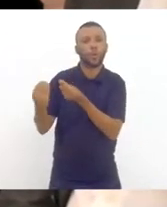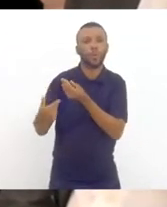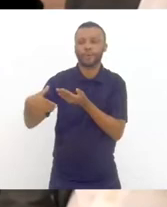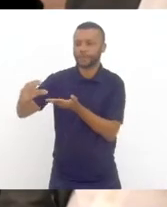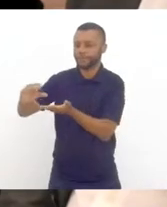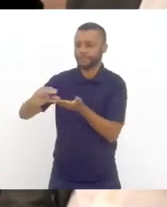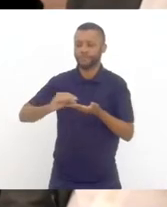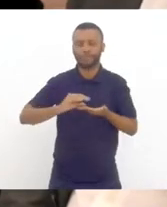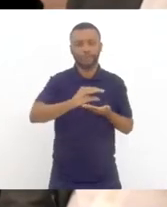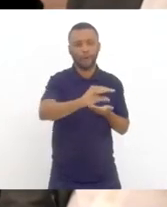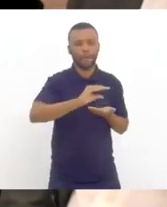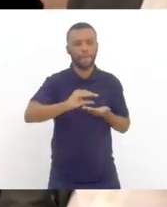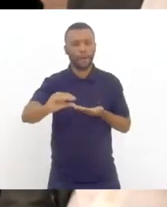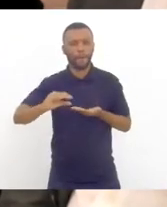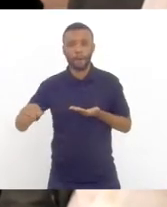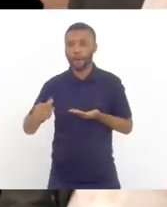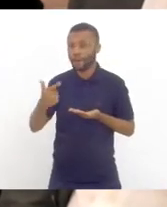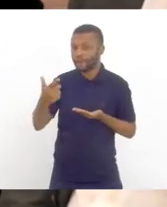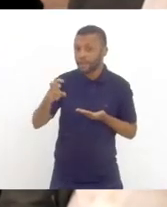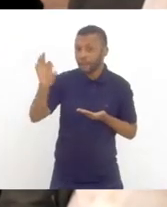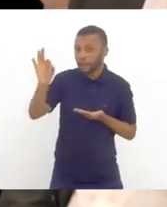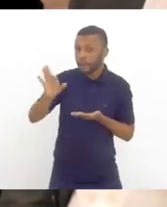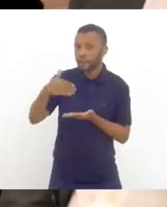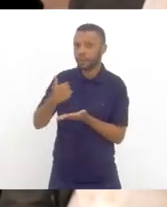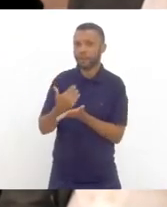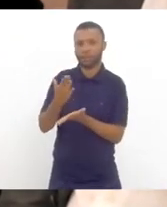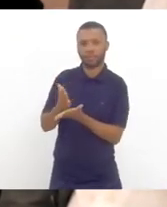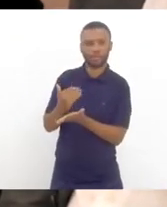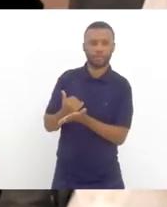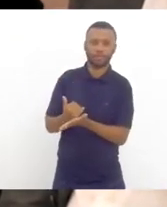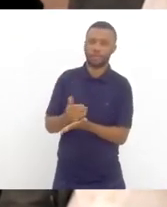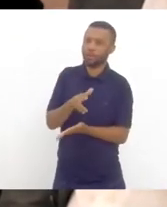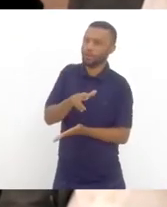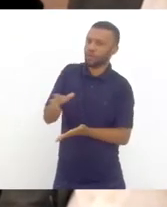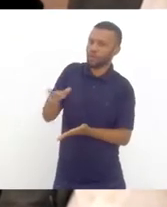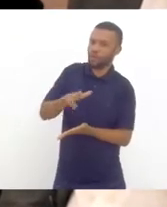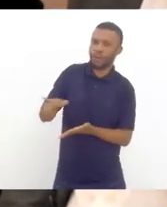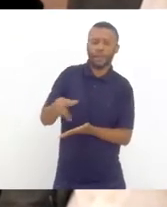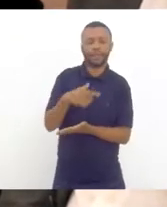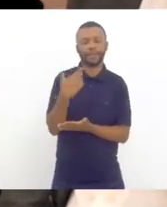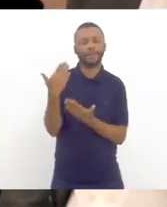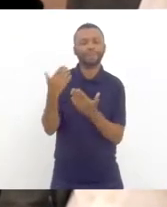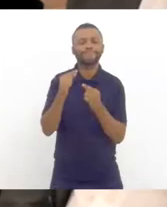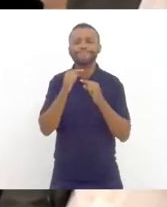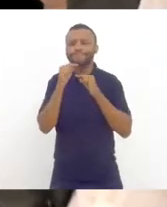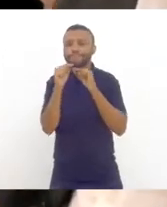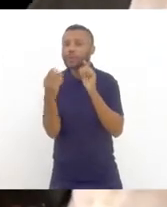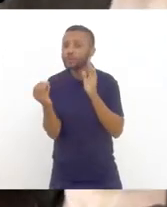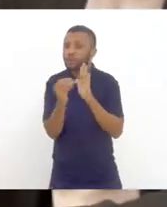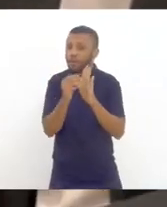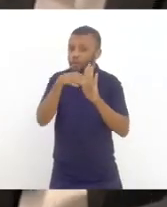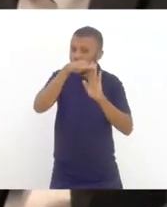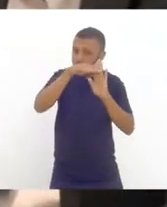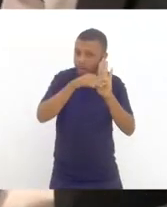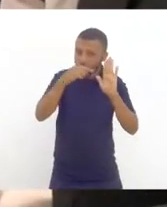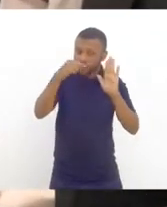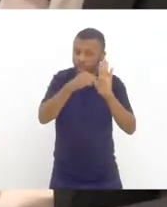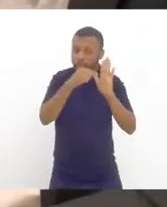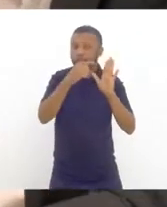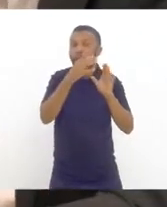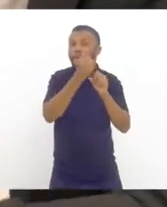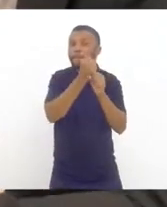dos 25%. Ele está questionando a inclusão do município na repartição existente